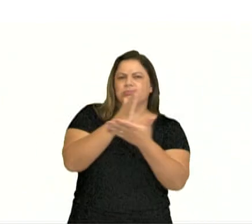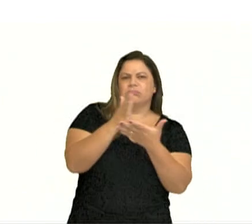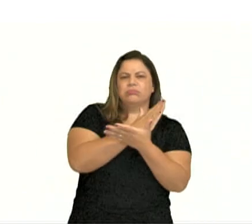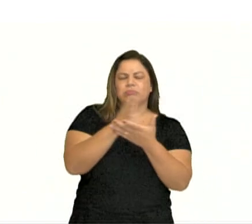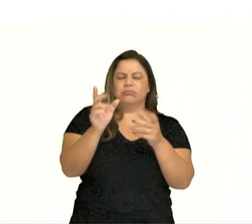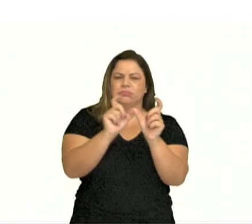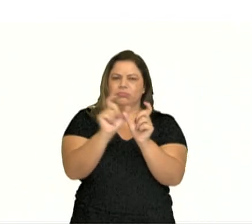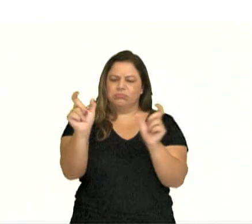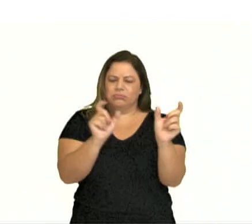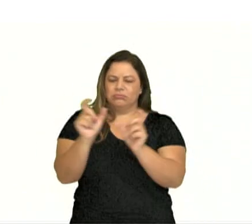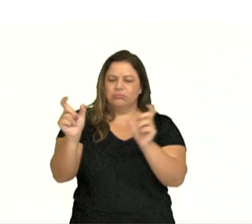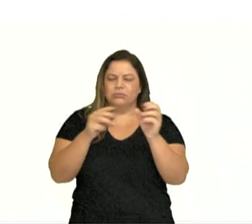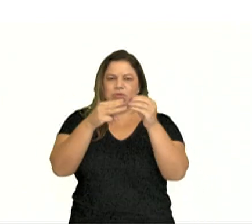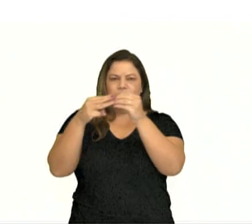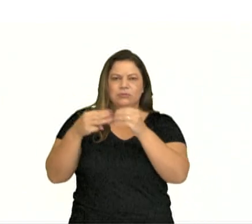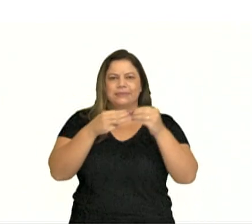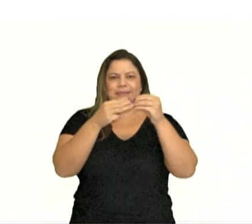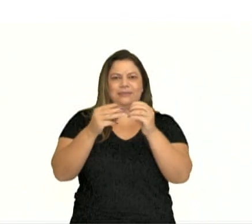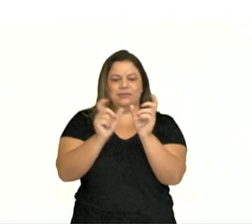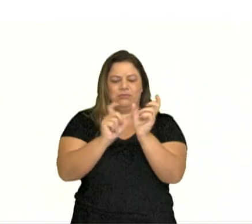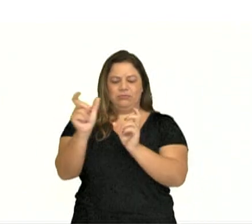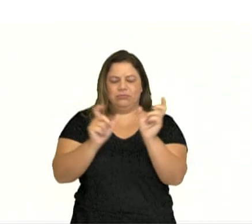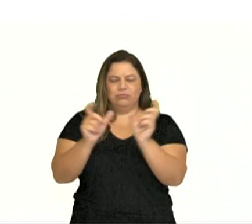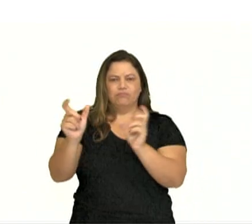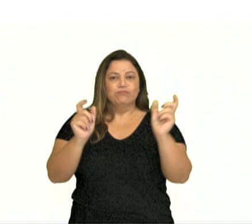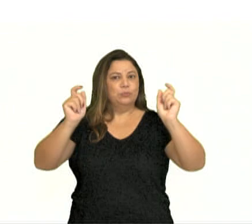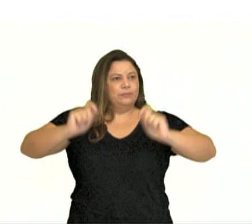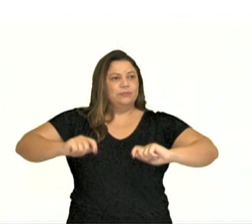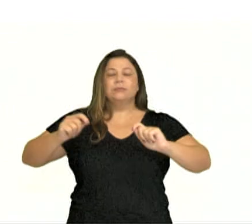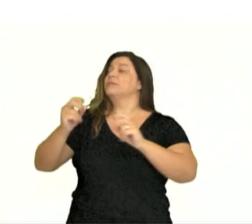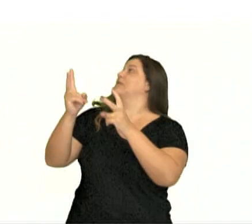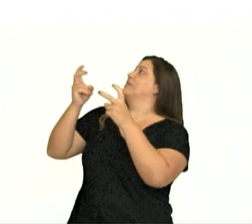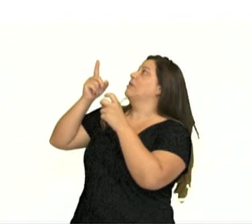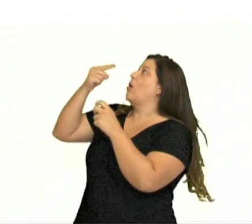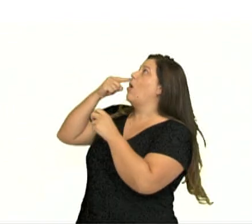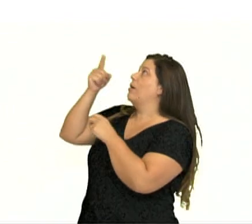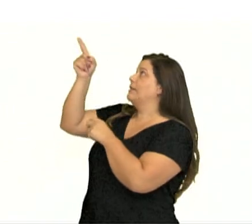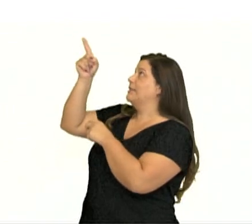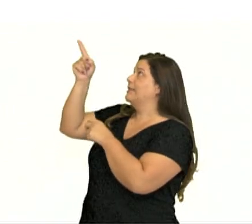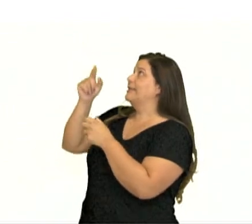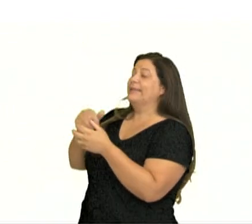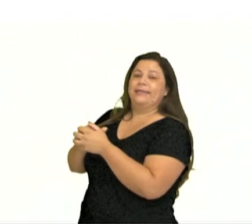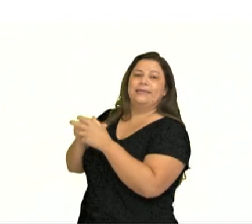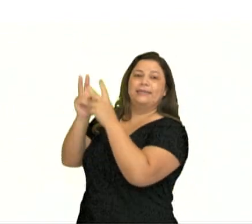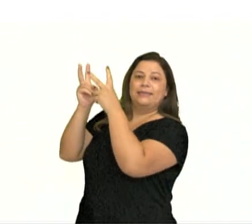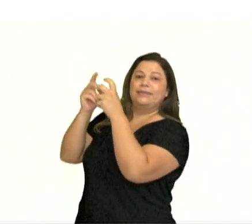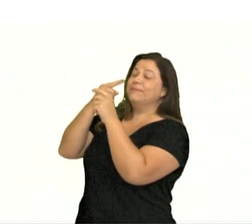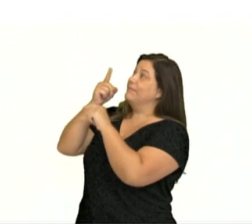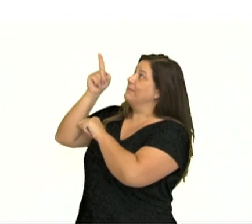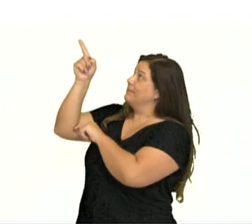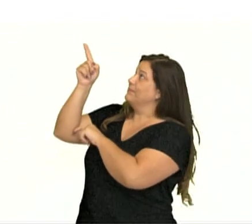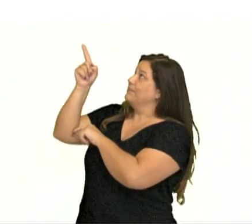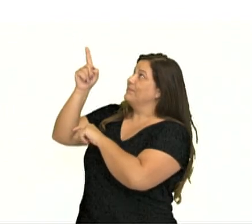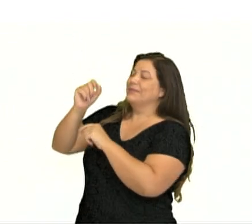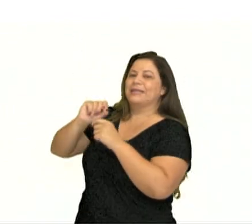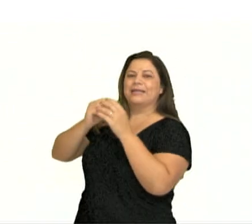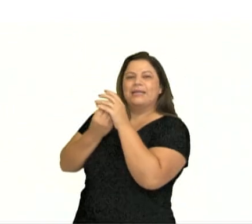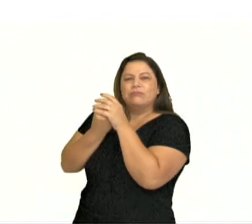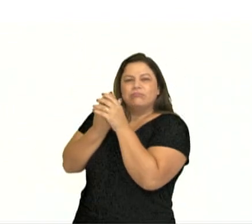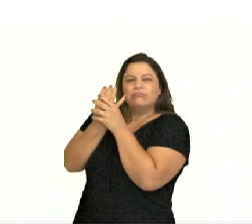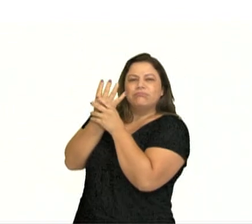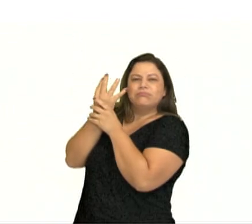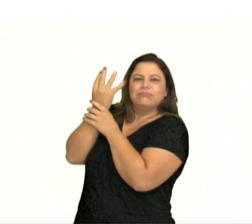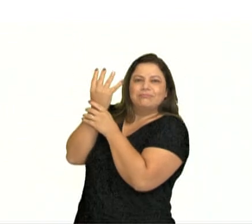fazem divisões celulares para permitir, olha essa animação, que essa plantinha cresça em